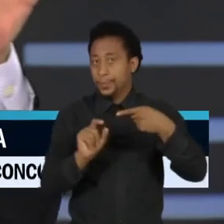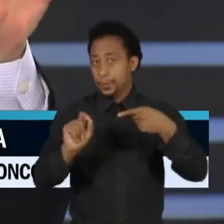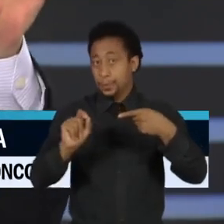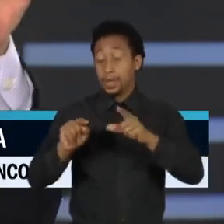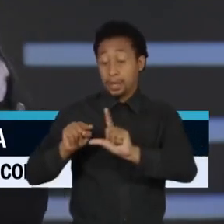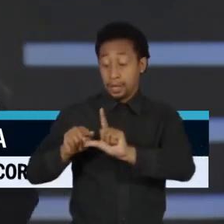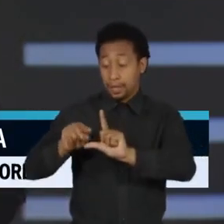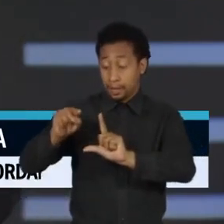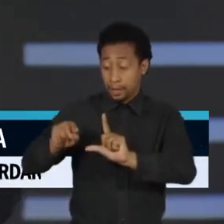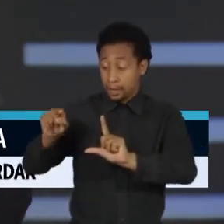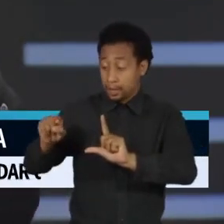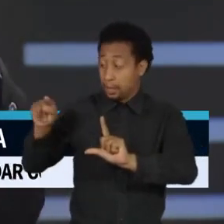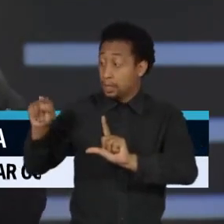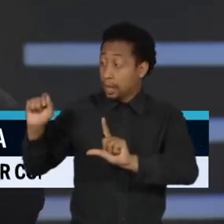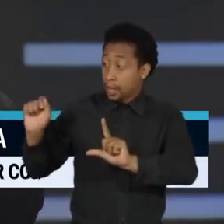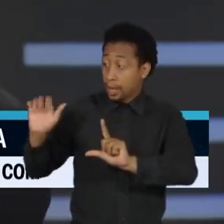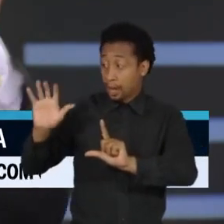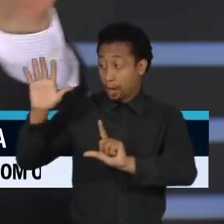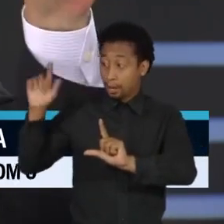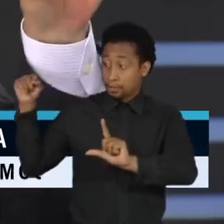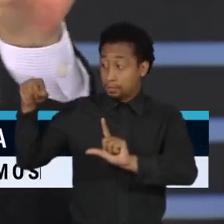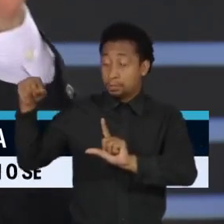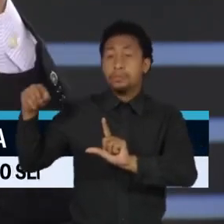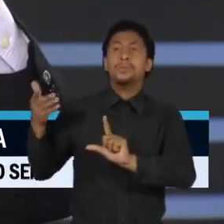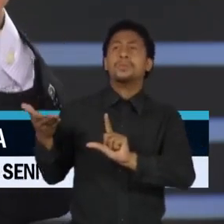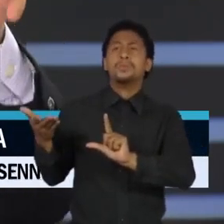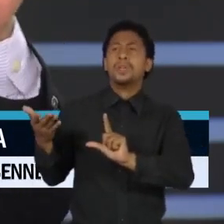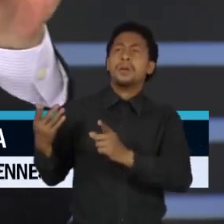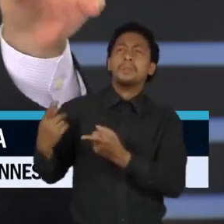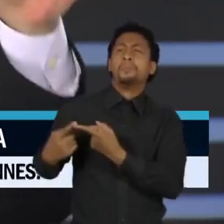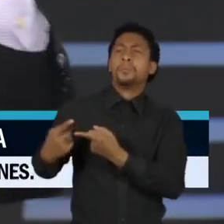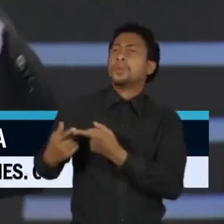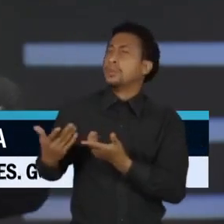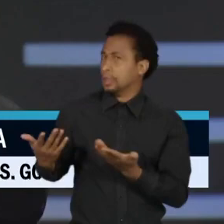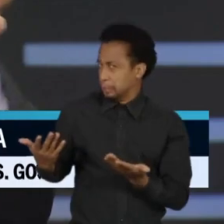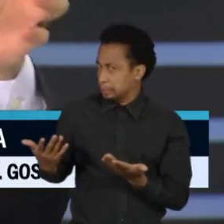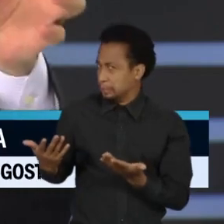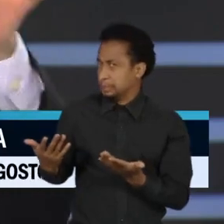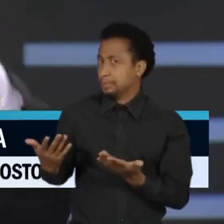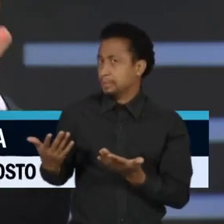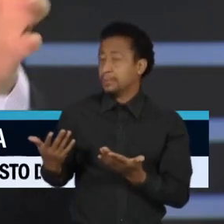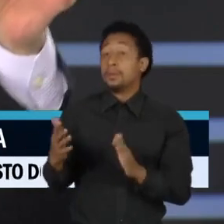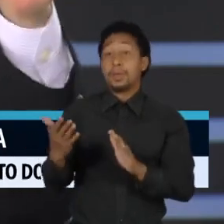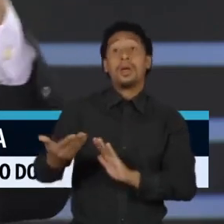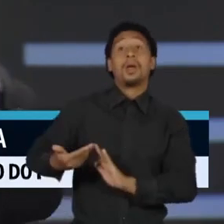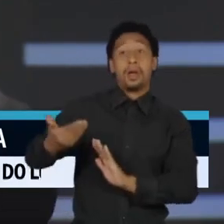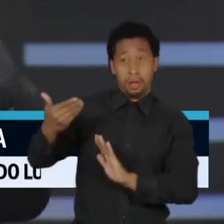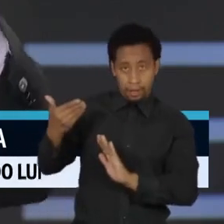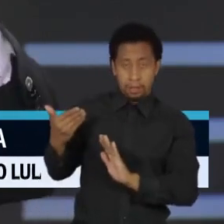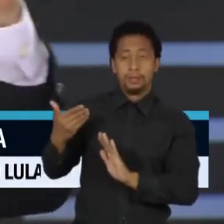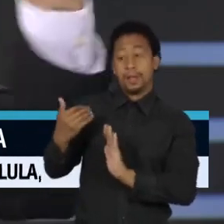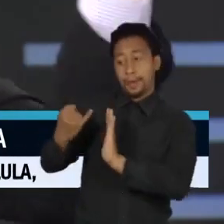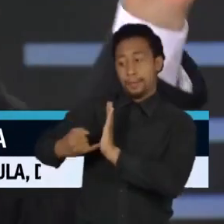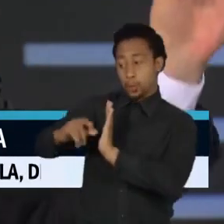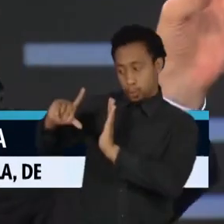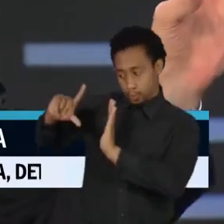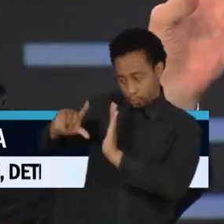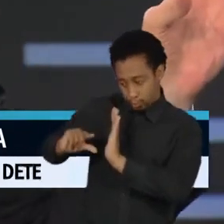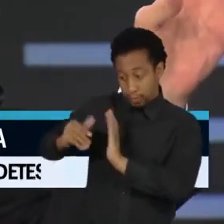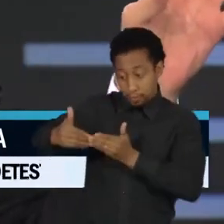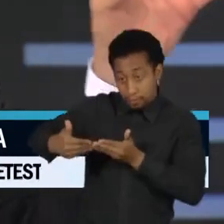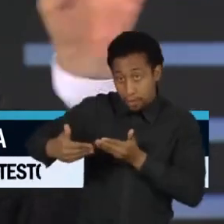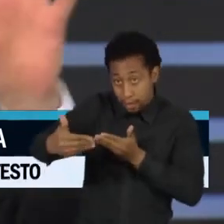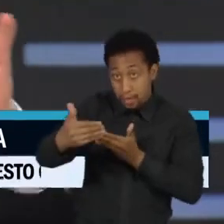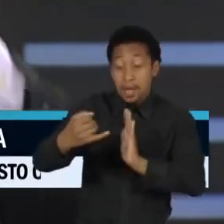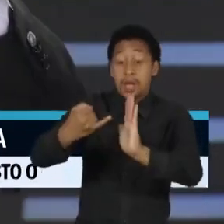que a gente está vendo ainda com uma resiliência enorme, se ela, de fato, na hora que voltarem os impostos, tudo que foi tirado artificialmente